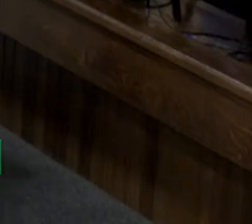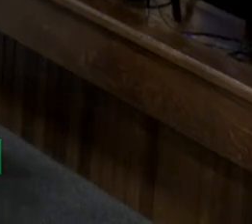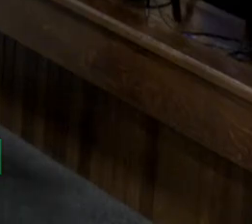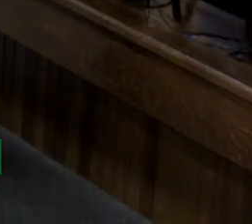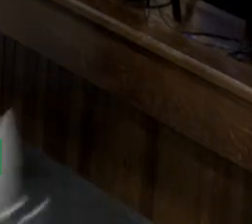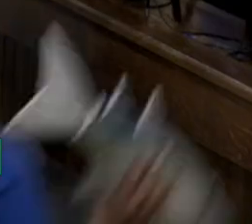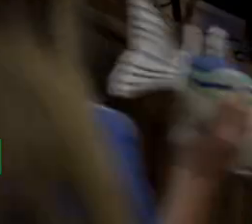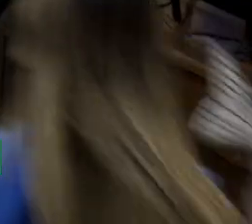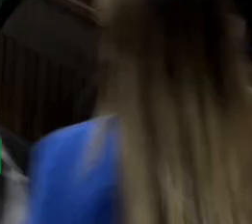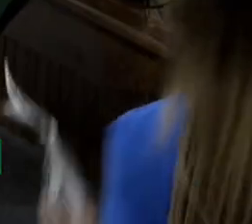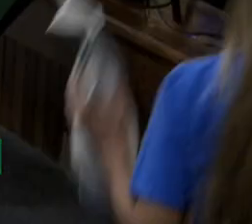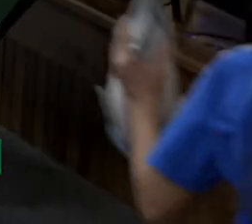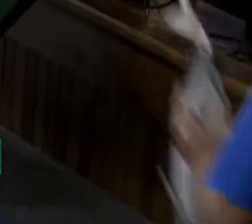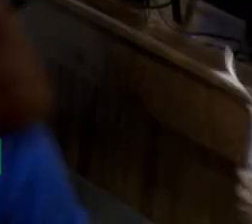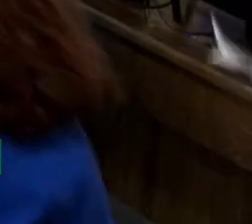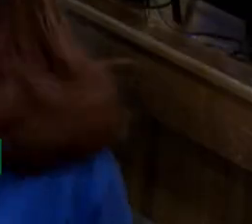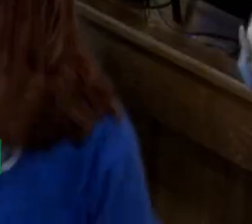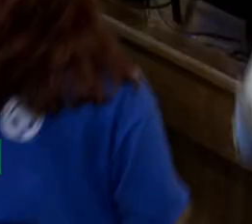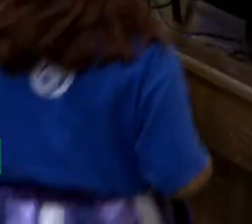escapar.